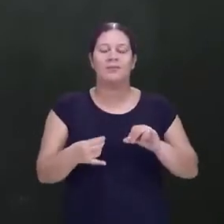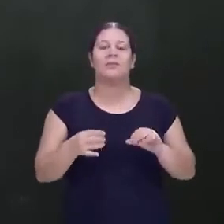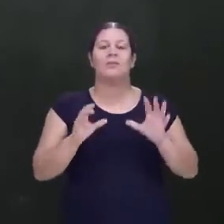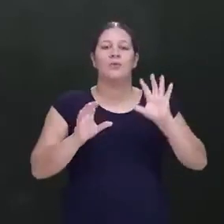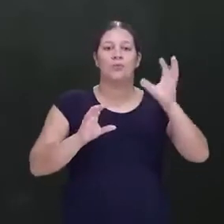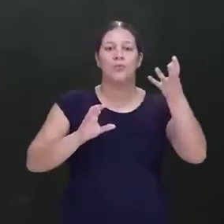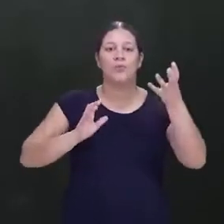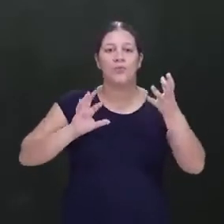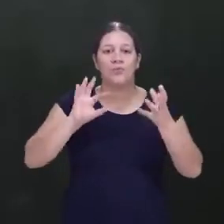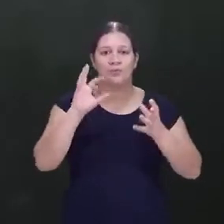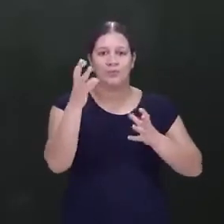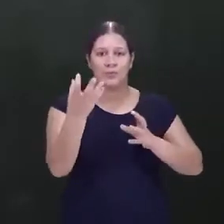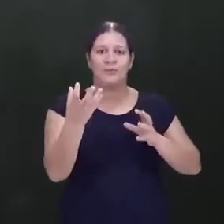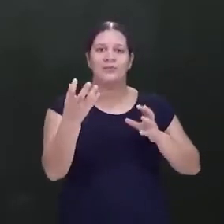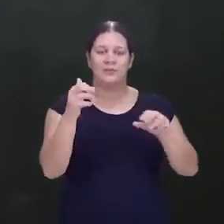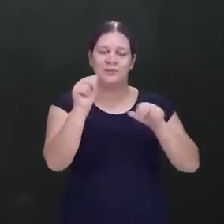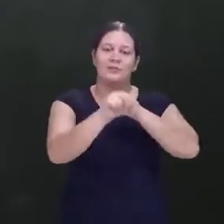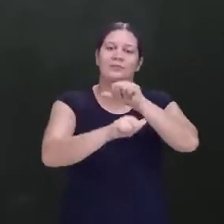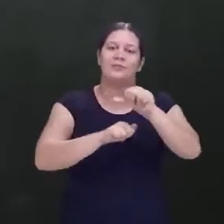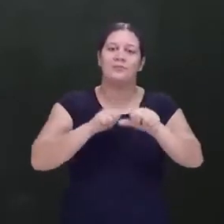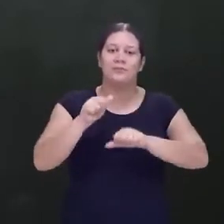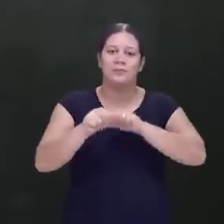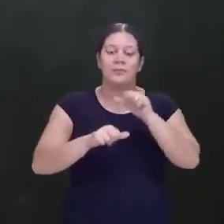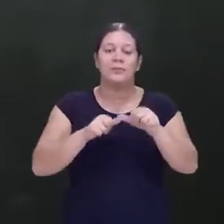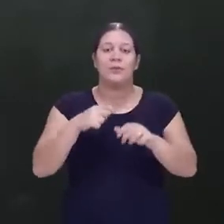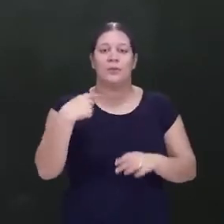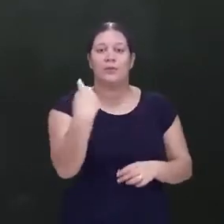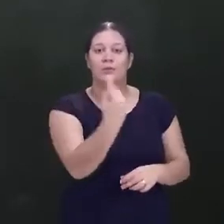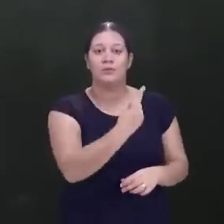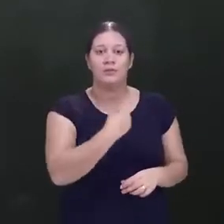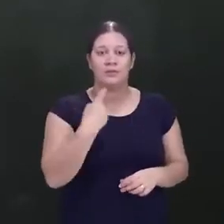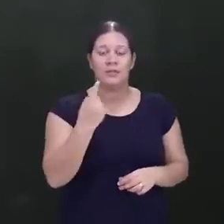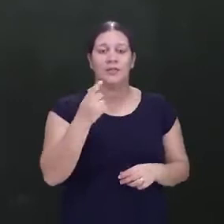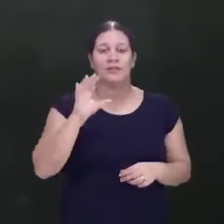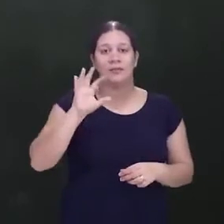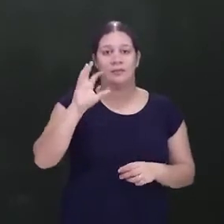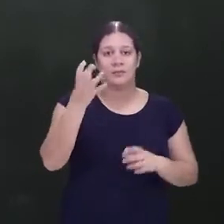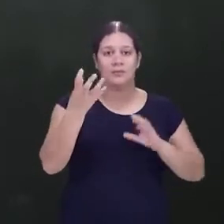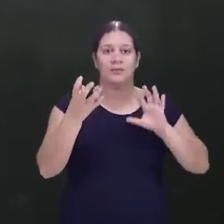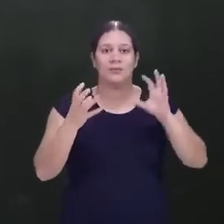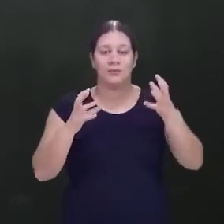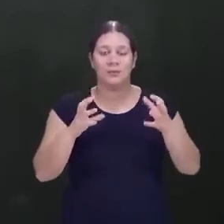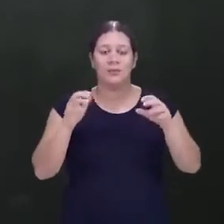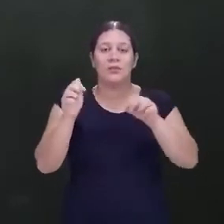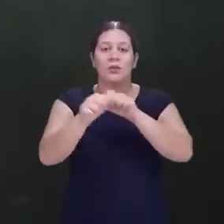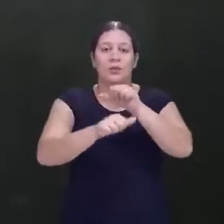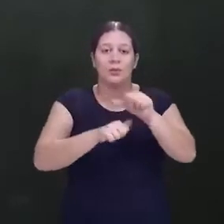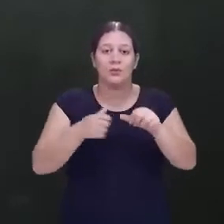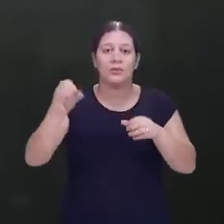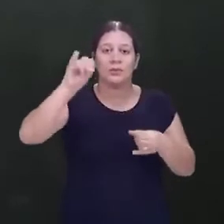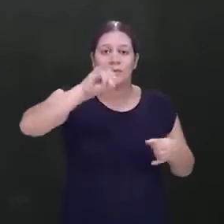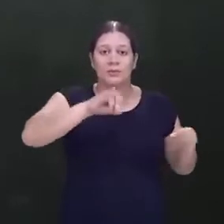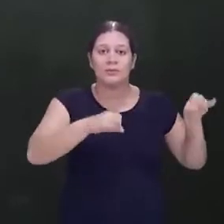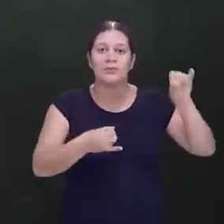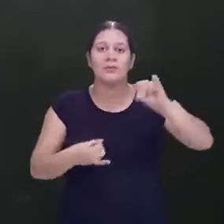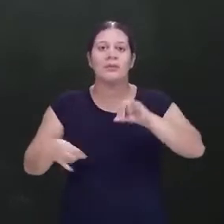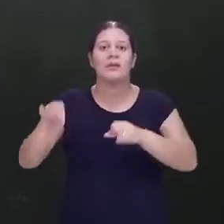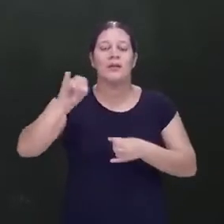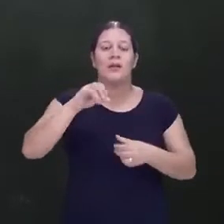o acontecimento da transformação. Quando acontece uma transformação química, a gente